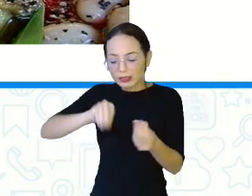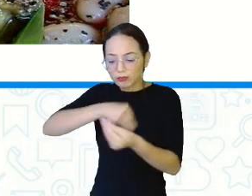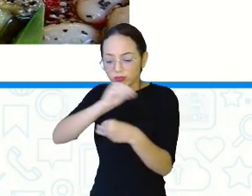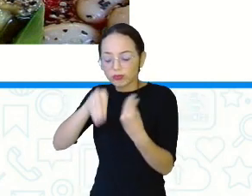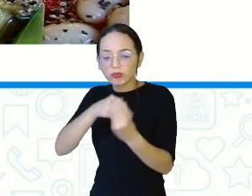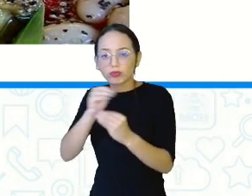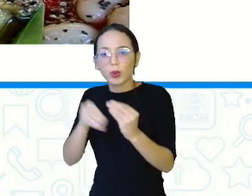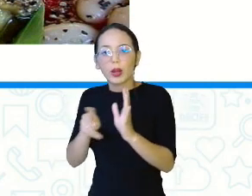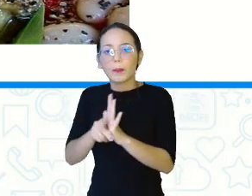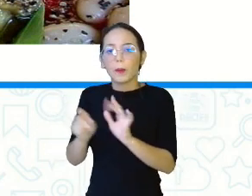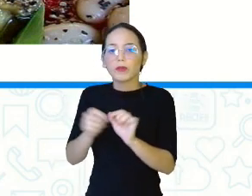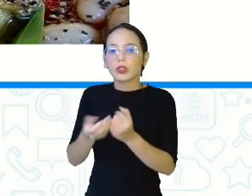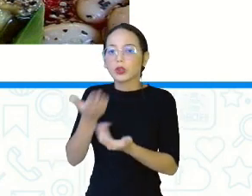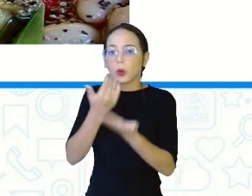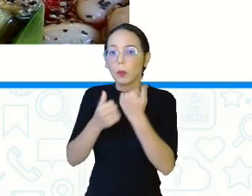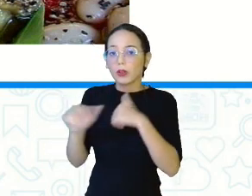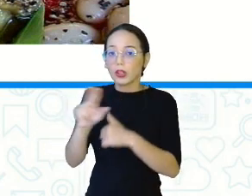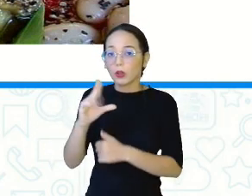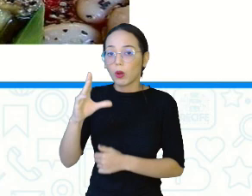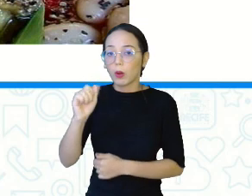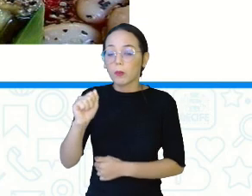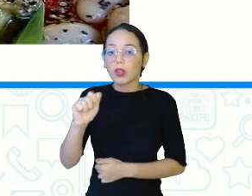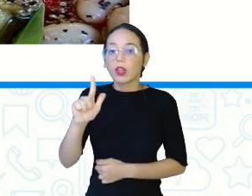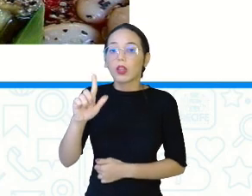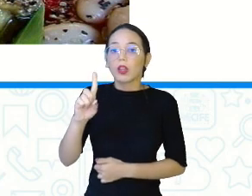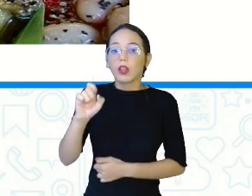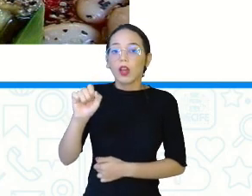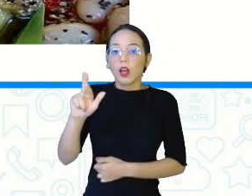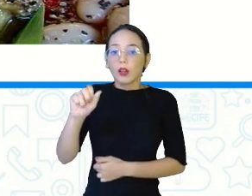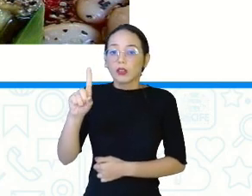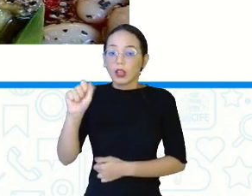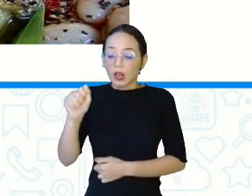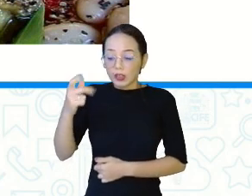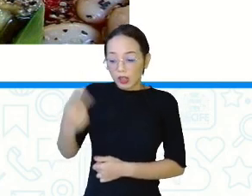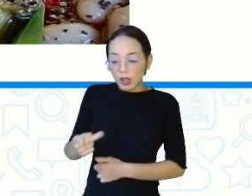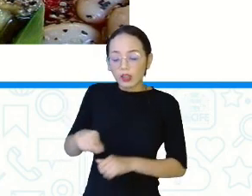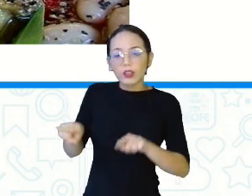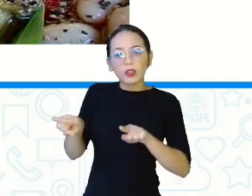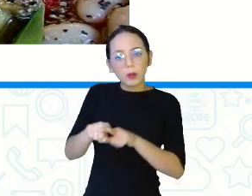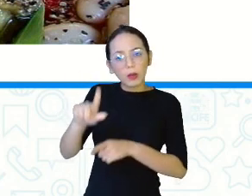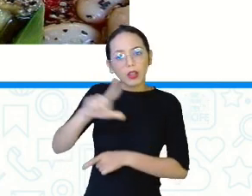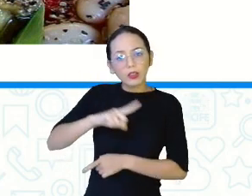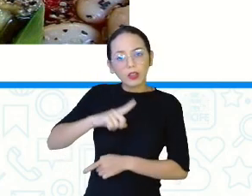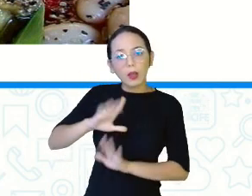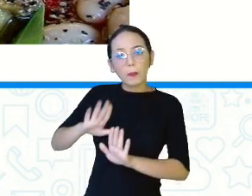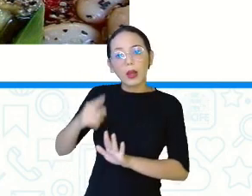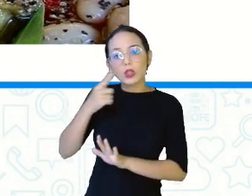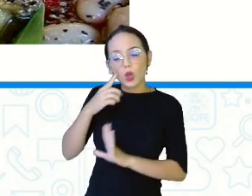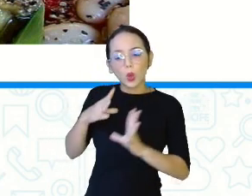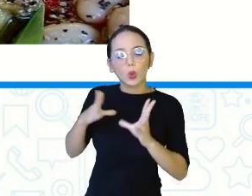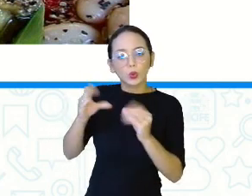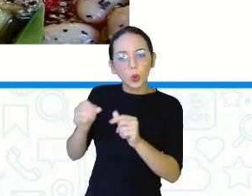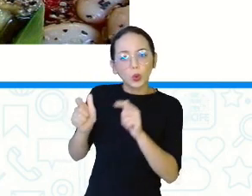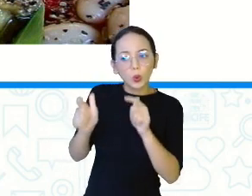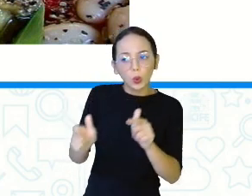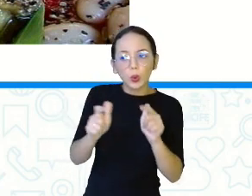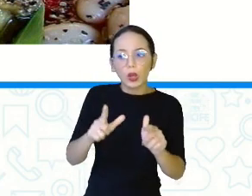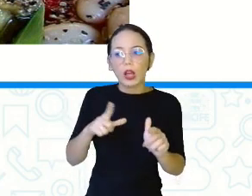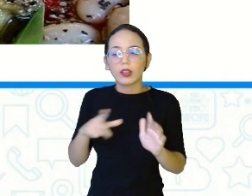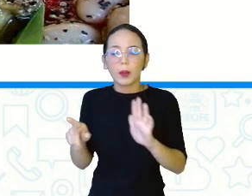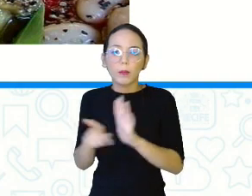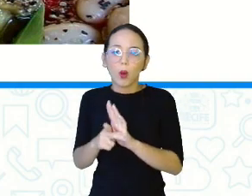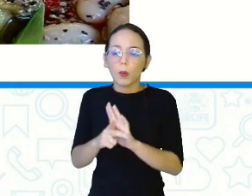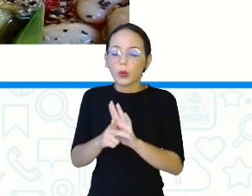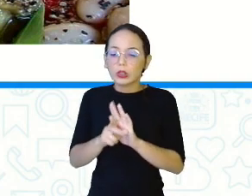esse prato chamado de caldeirada. É bem verdade que aqui também tem, mas lá, como todo lugar, né, tem um tempero